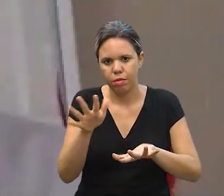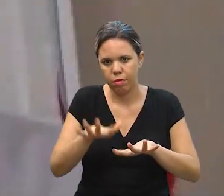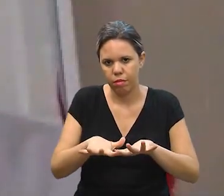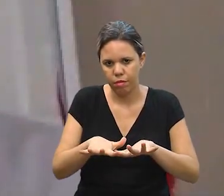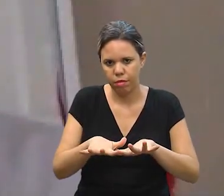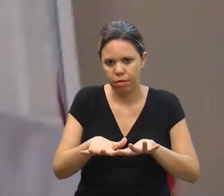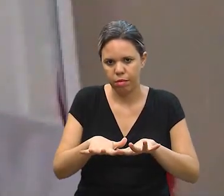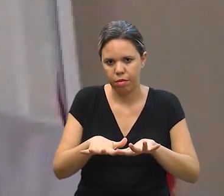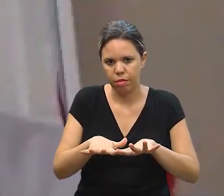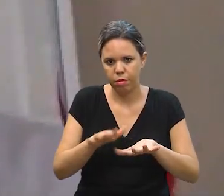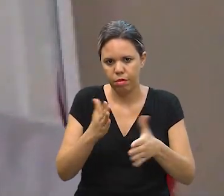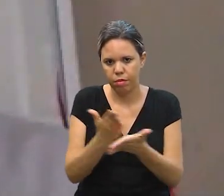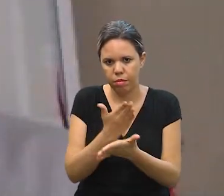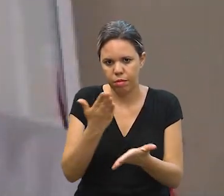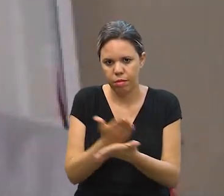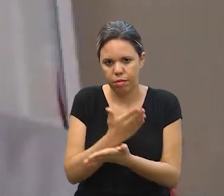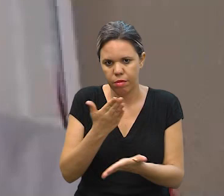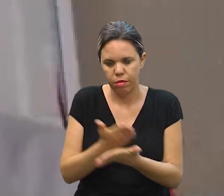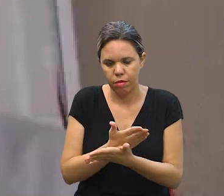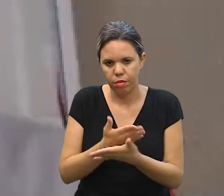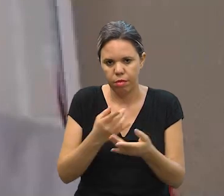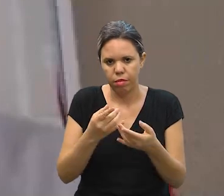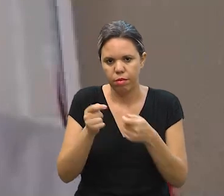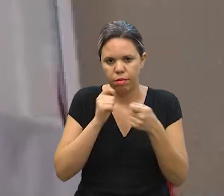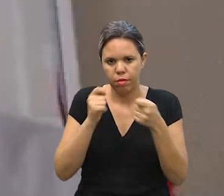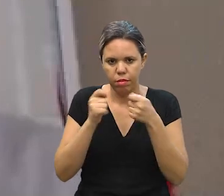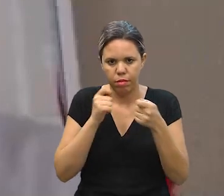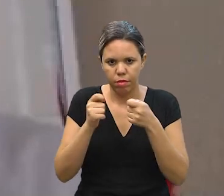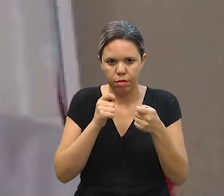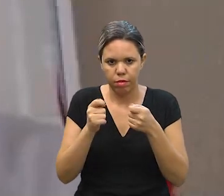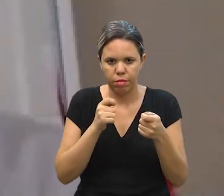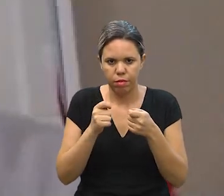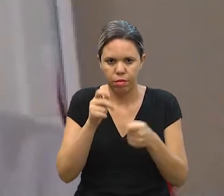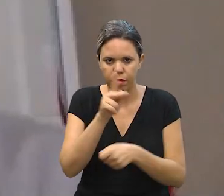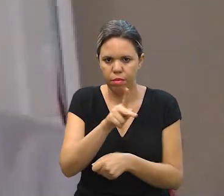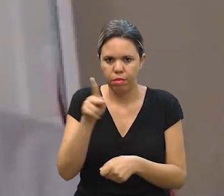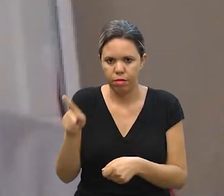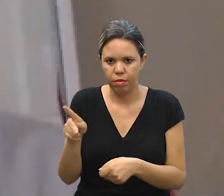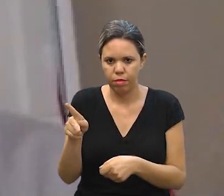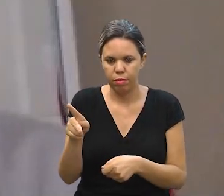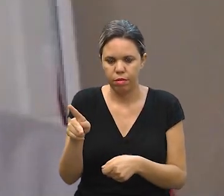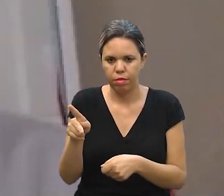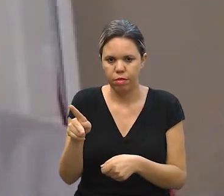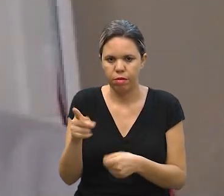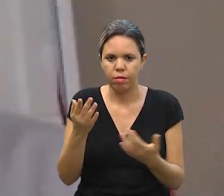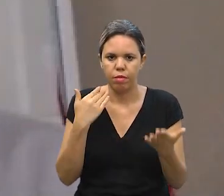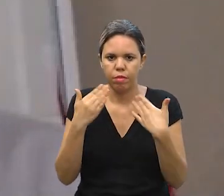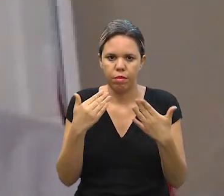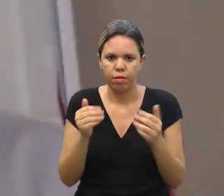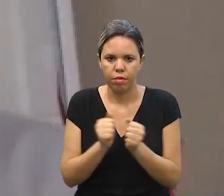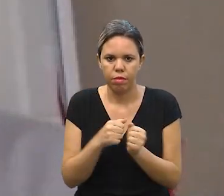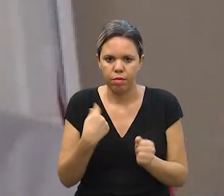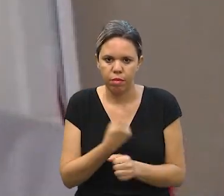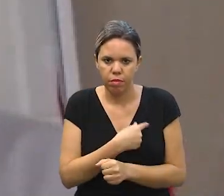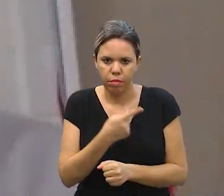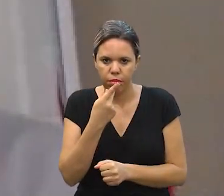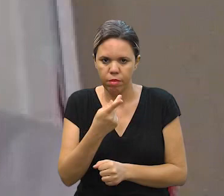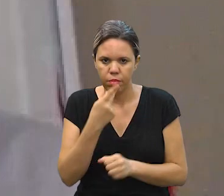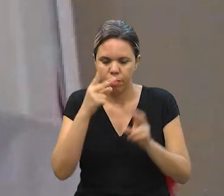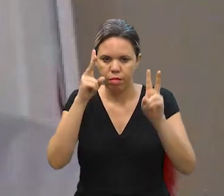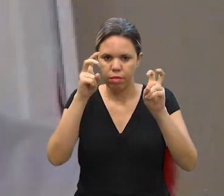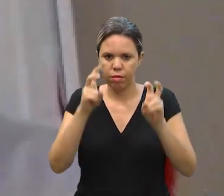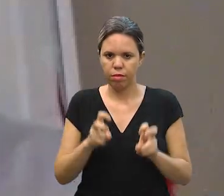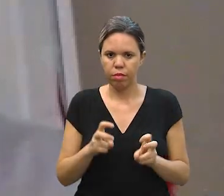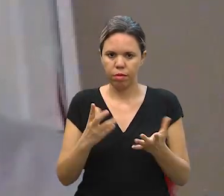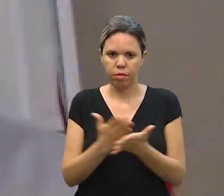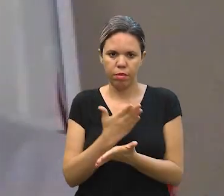Inclusão é o livro que foi escrito. A gente está entrevistando, portanto, a professora que está batendo um papo conosco, falando, claro, a